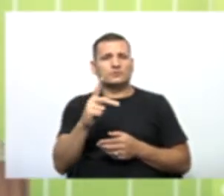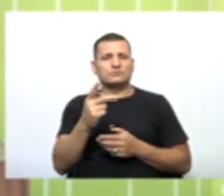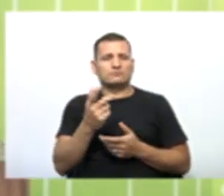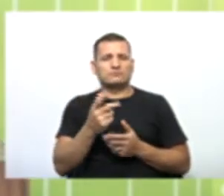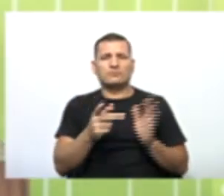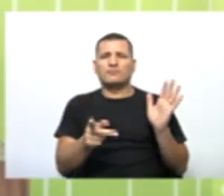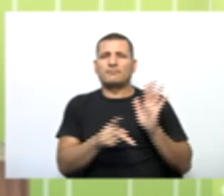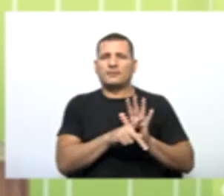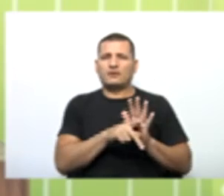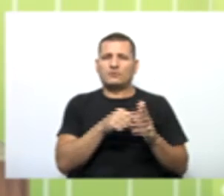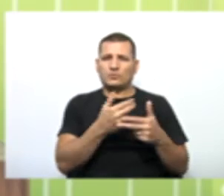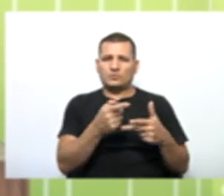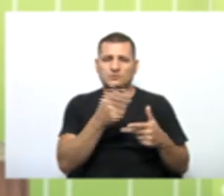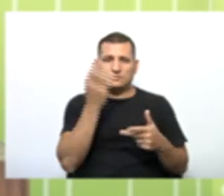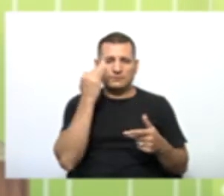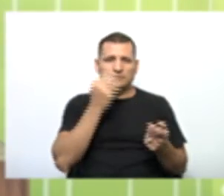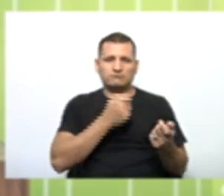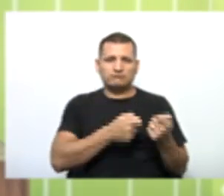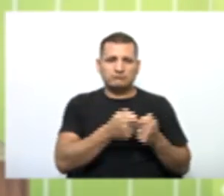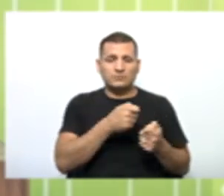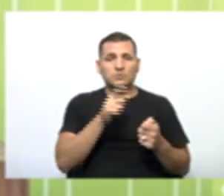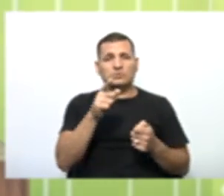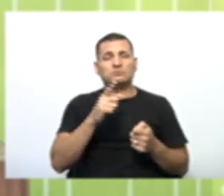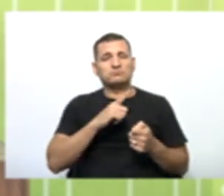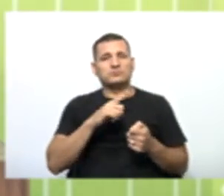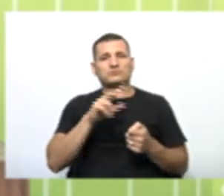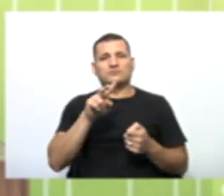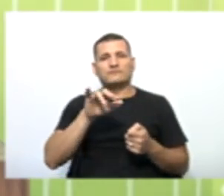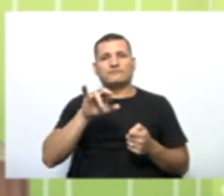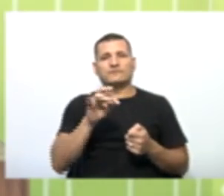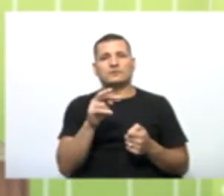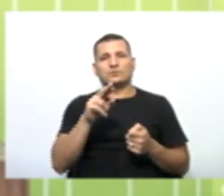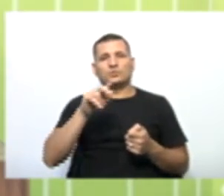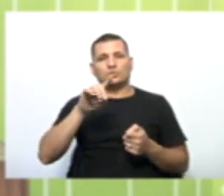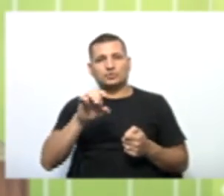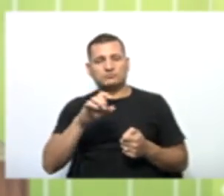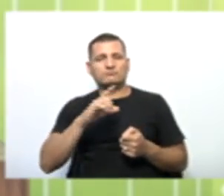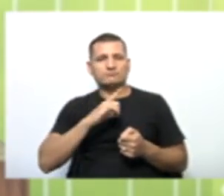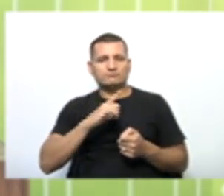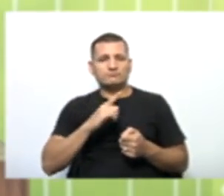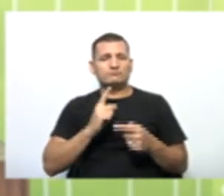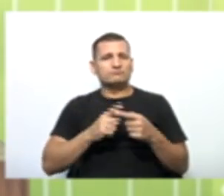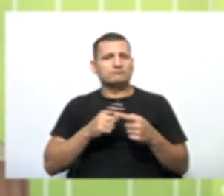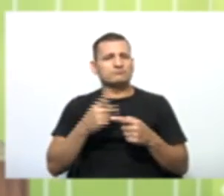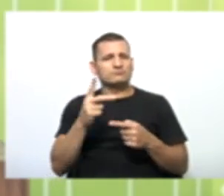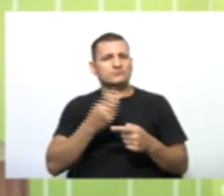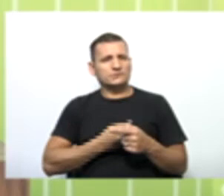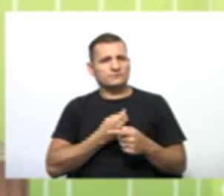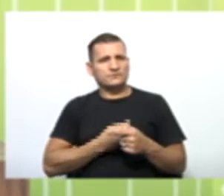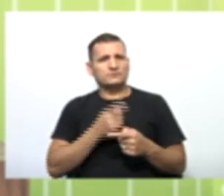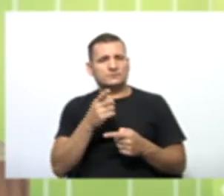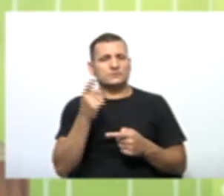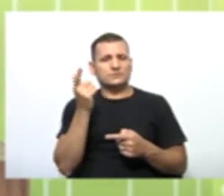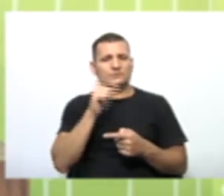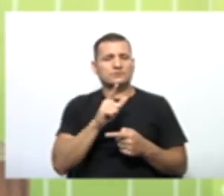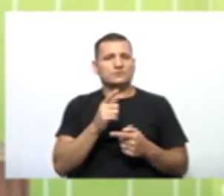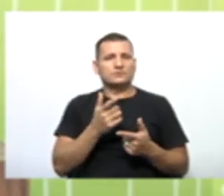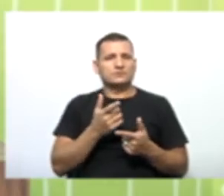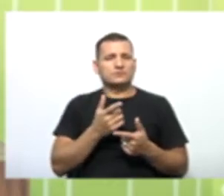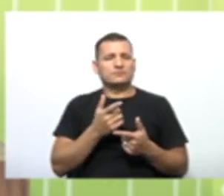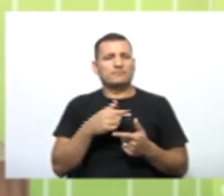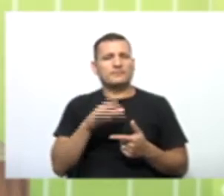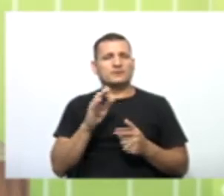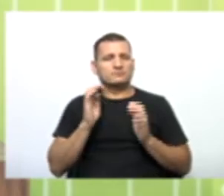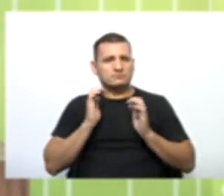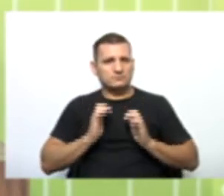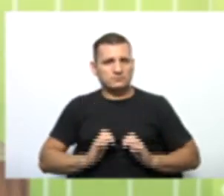você é um homem de virtude. Porque nos momentos e situações da sua vida, você consegue viver de maneira mais ética,